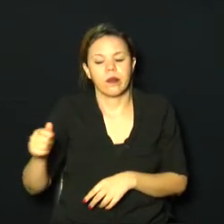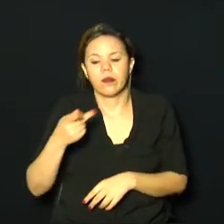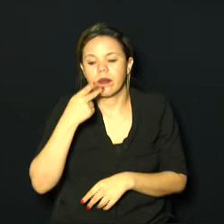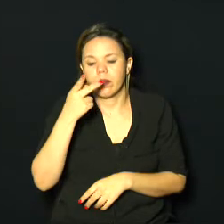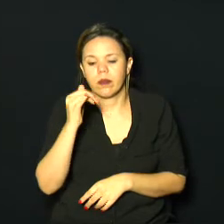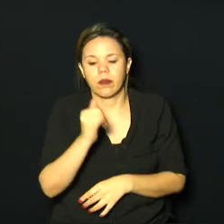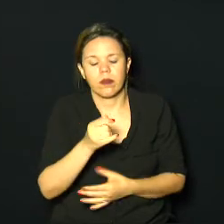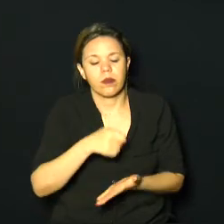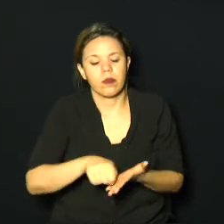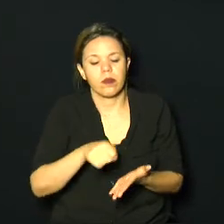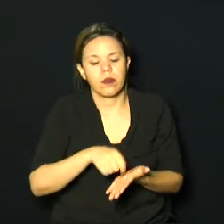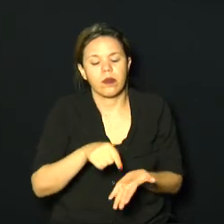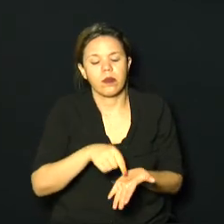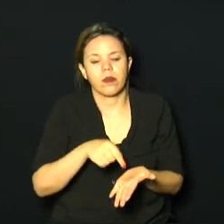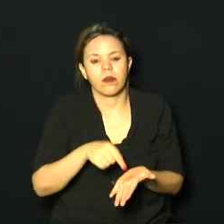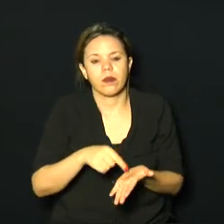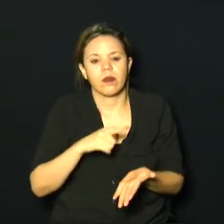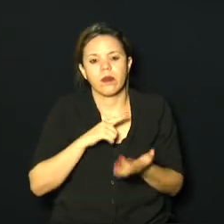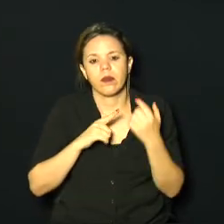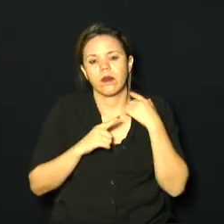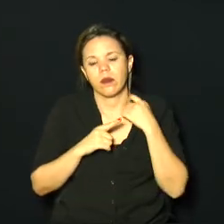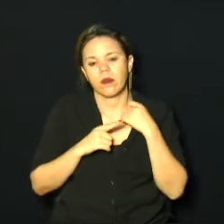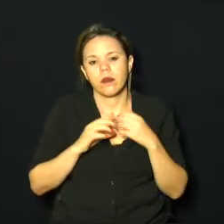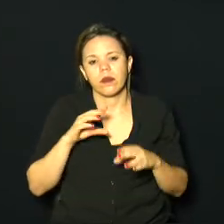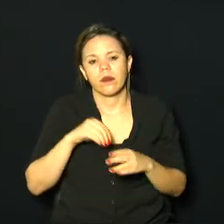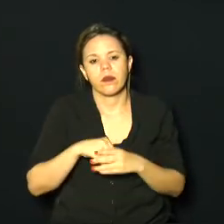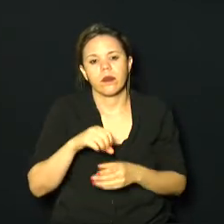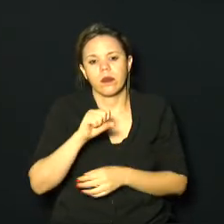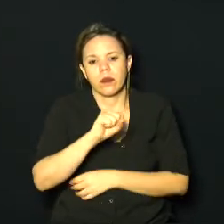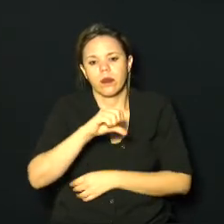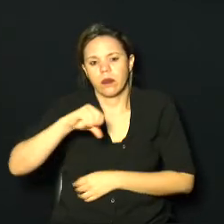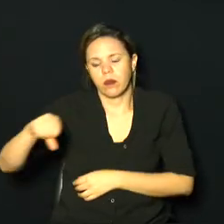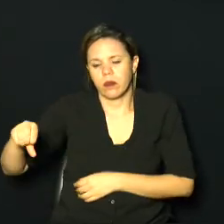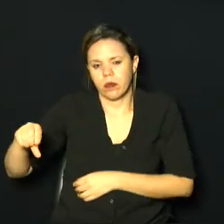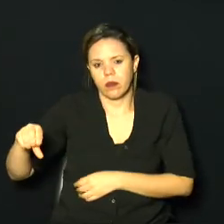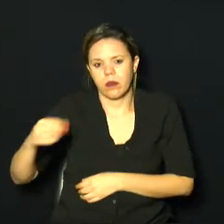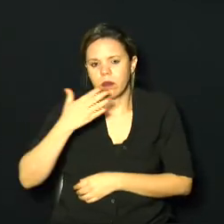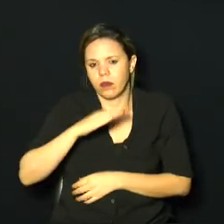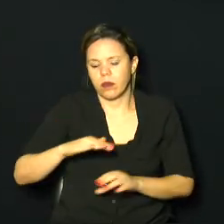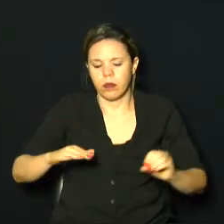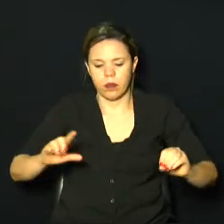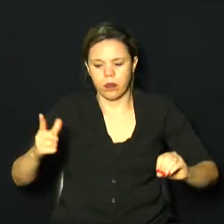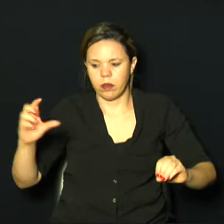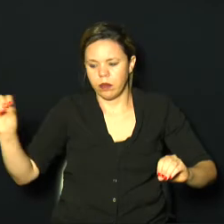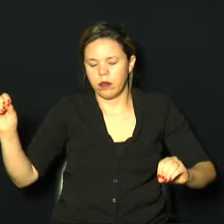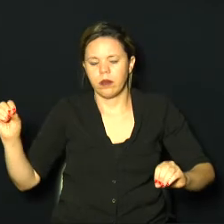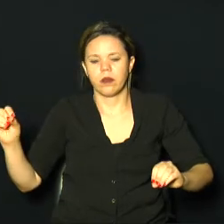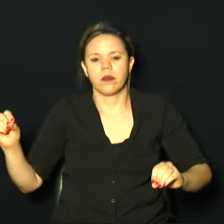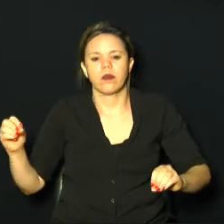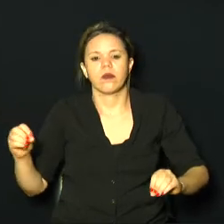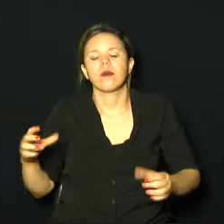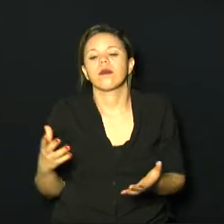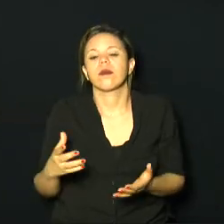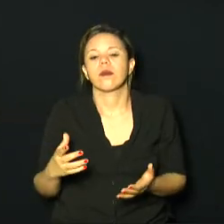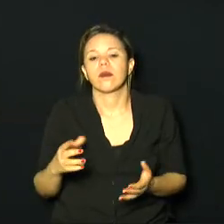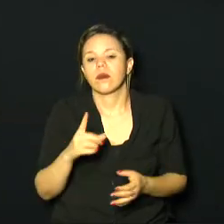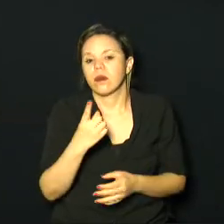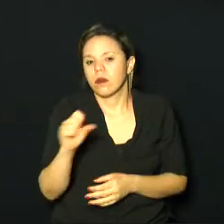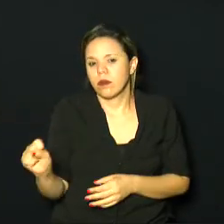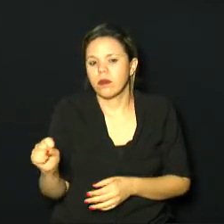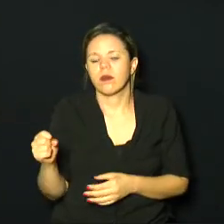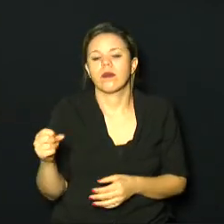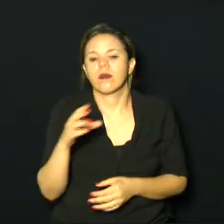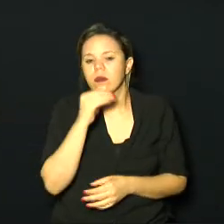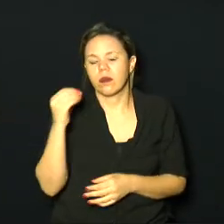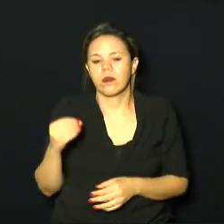aqui, que existem na ocupação atualmente 89 crianças de 0 a 10 anos, 18 adolescentes de 11 a 17